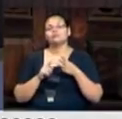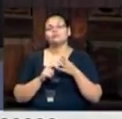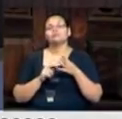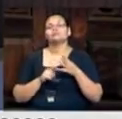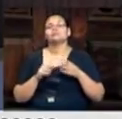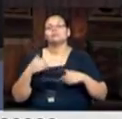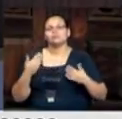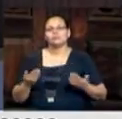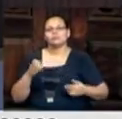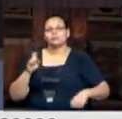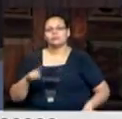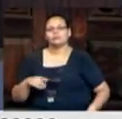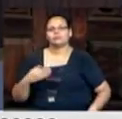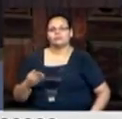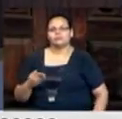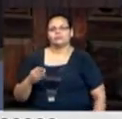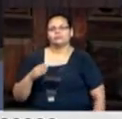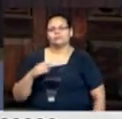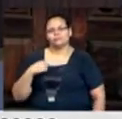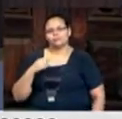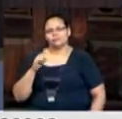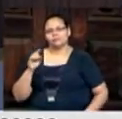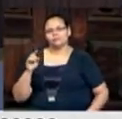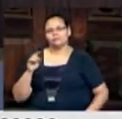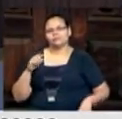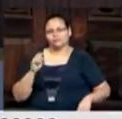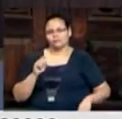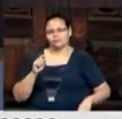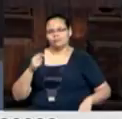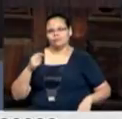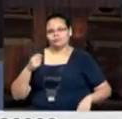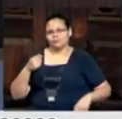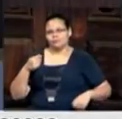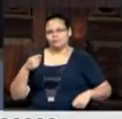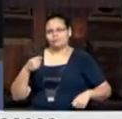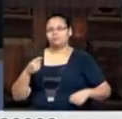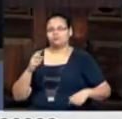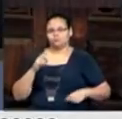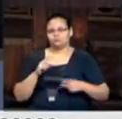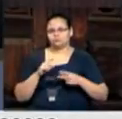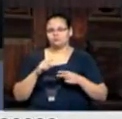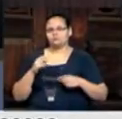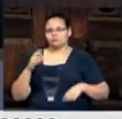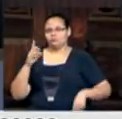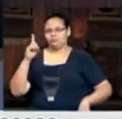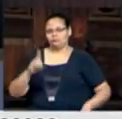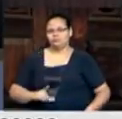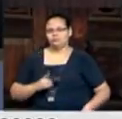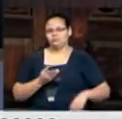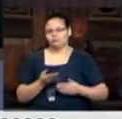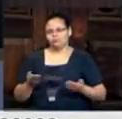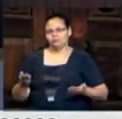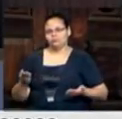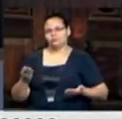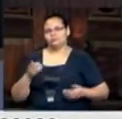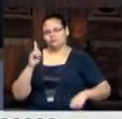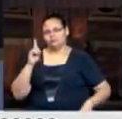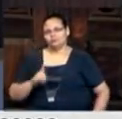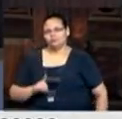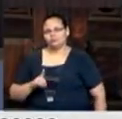questão da garantia absoluta e da afirmação dos direitos. Estado